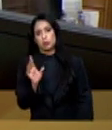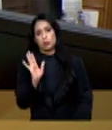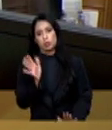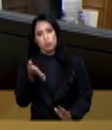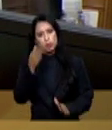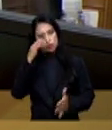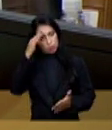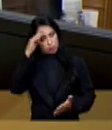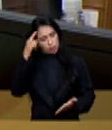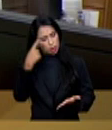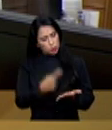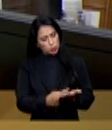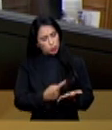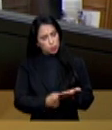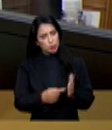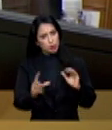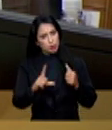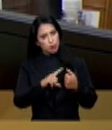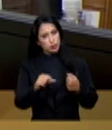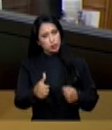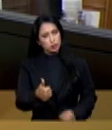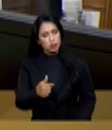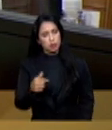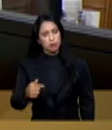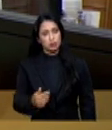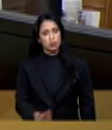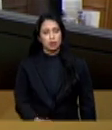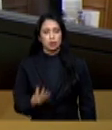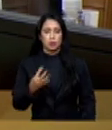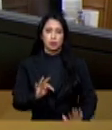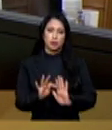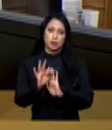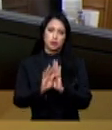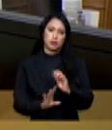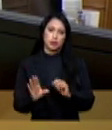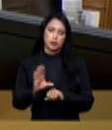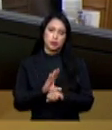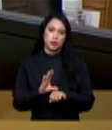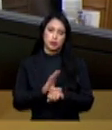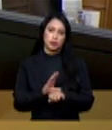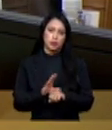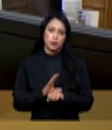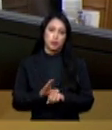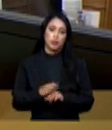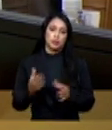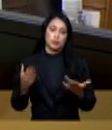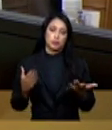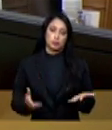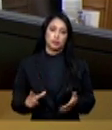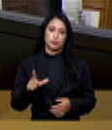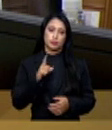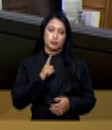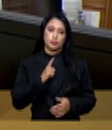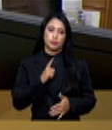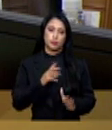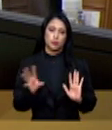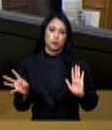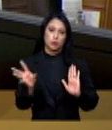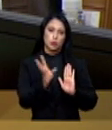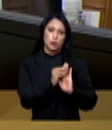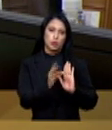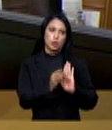cumprir o disposto no artigo 174 do texto constitucional razão pela qual atribuição de